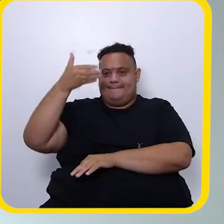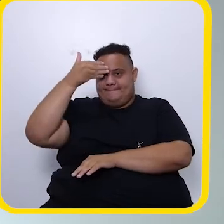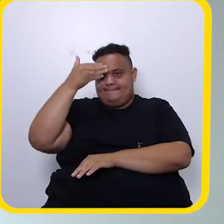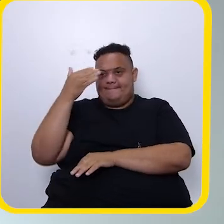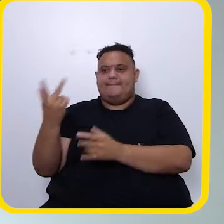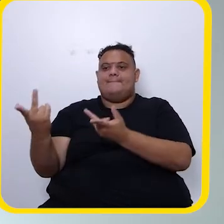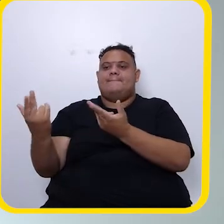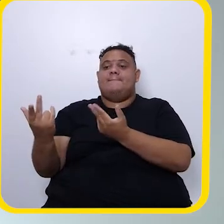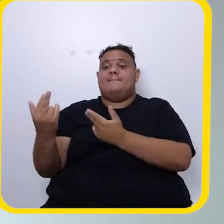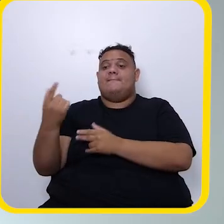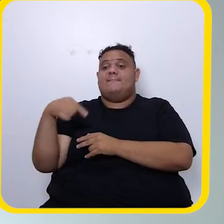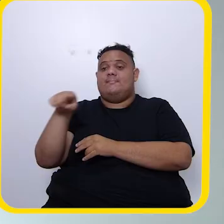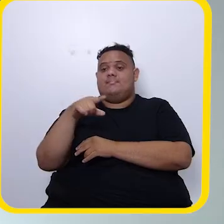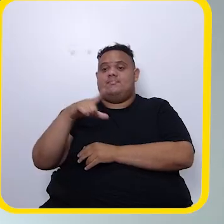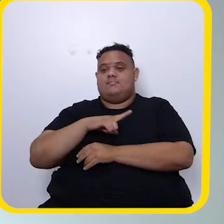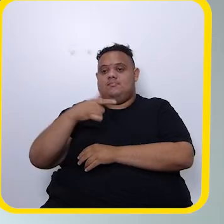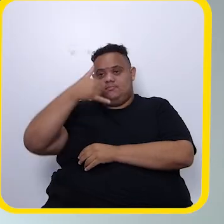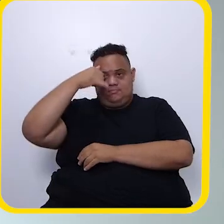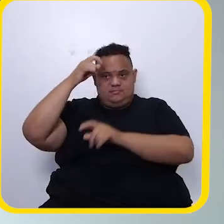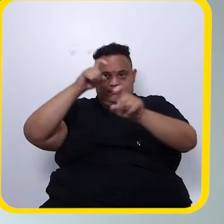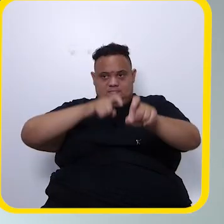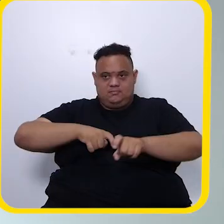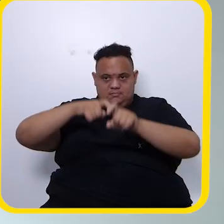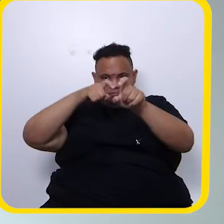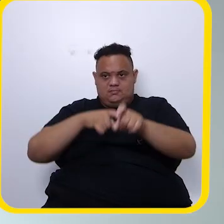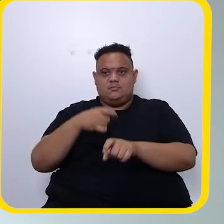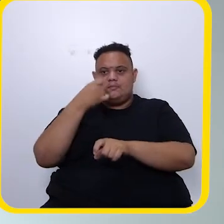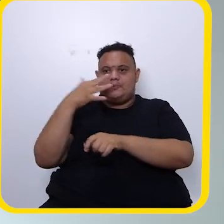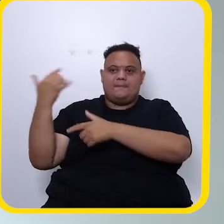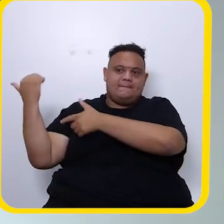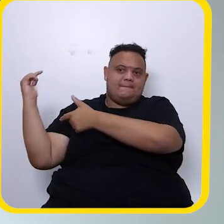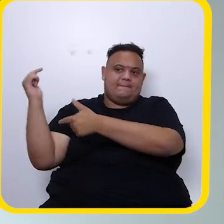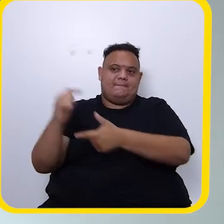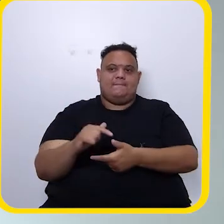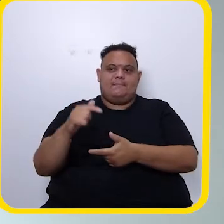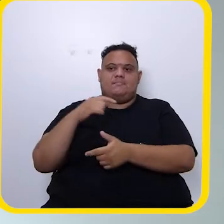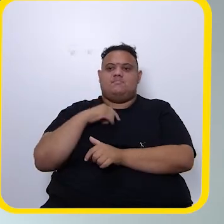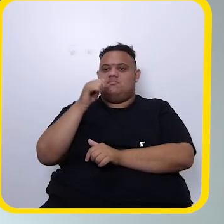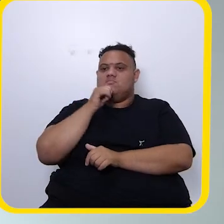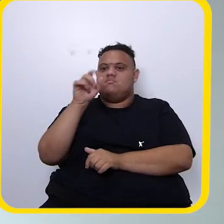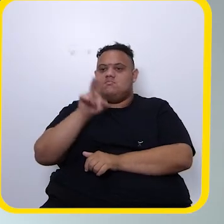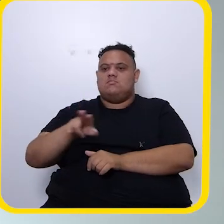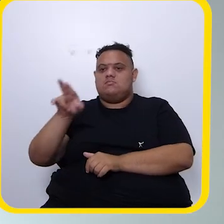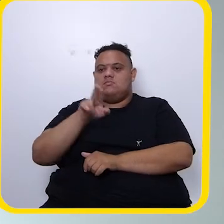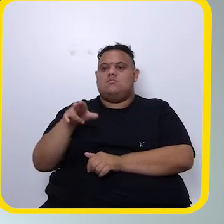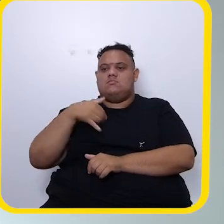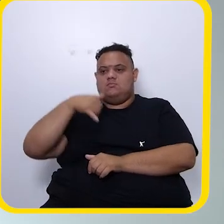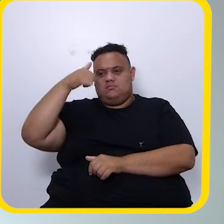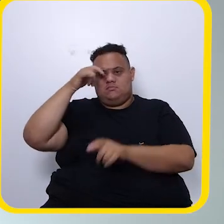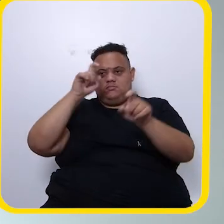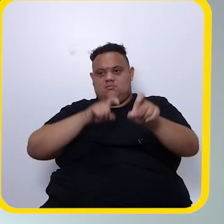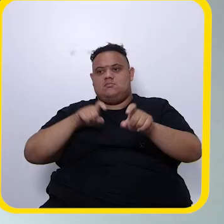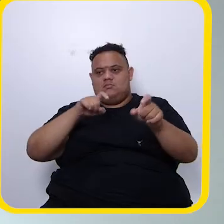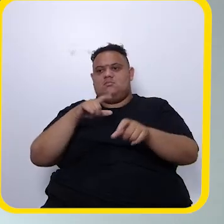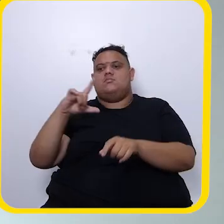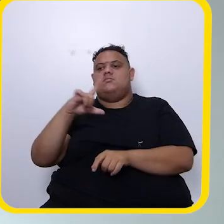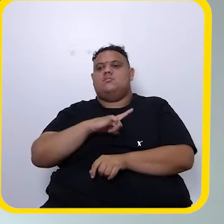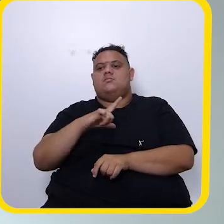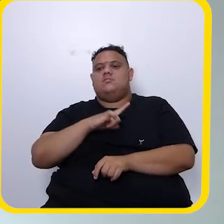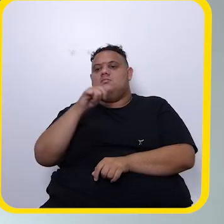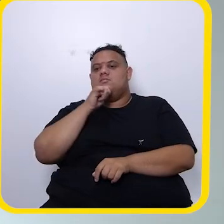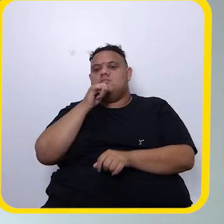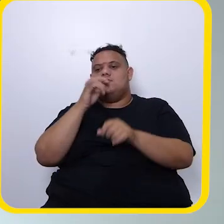em Cuba. Então, ao mesmo tempo que nós temos uma agricultura, né, bem tradicional, né, com uso ainda de carros de boi, nós temos